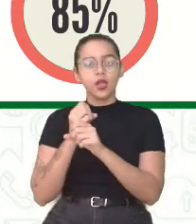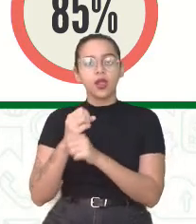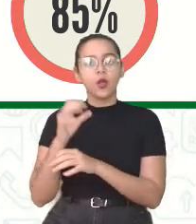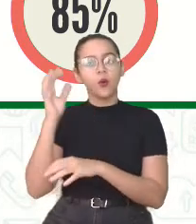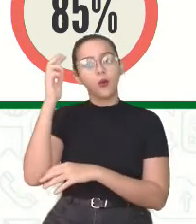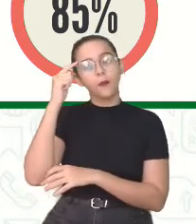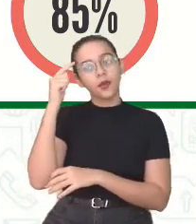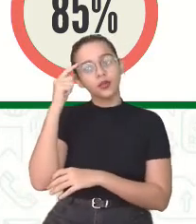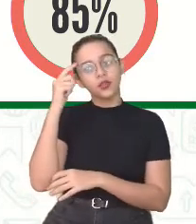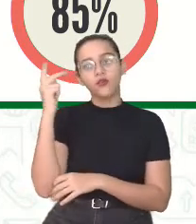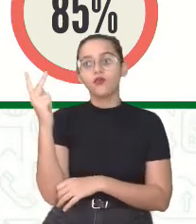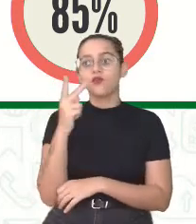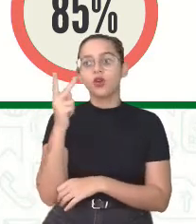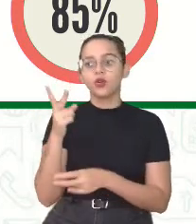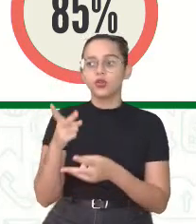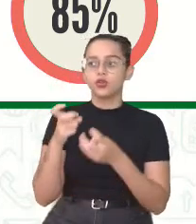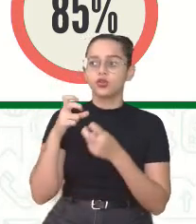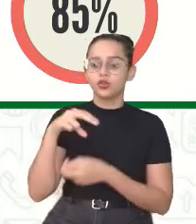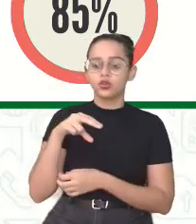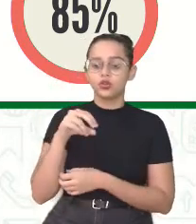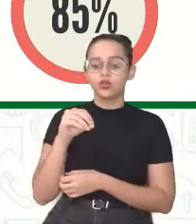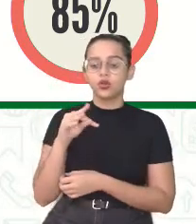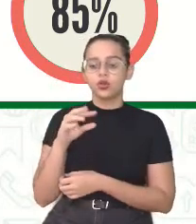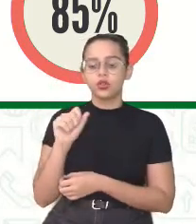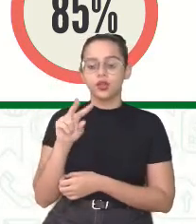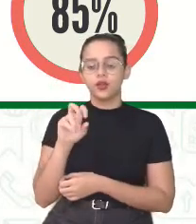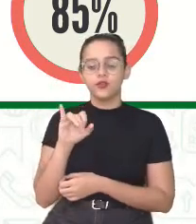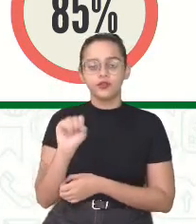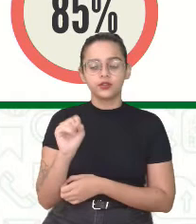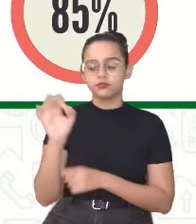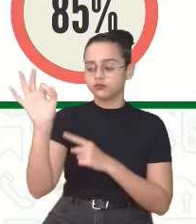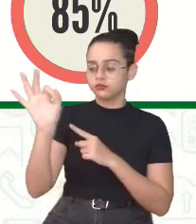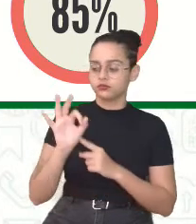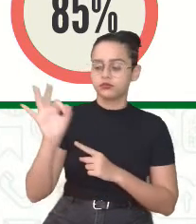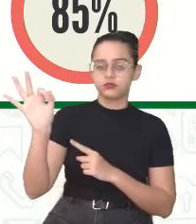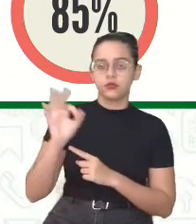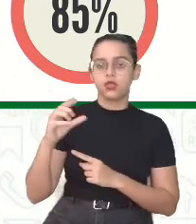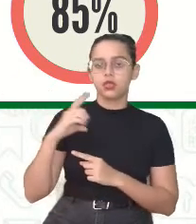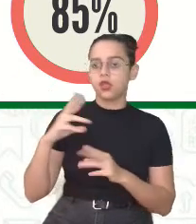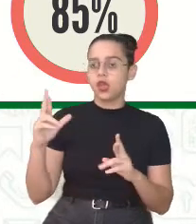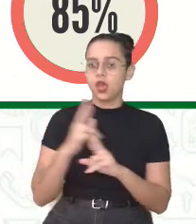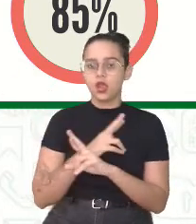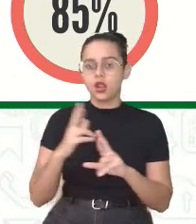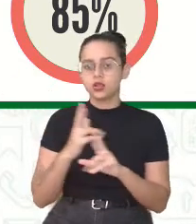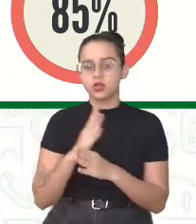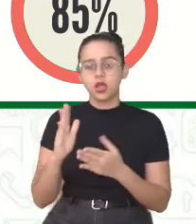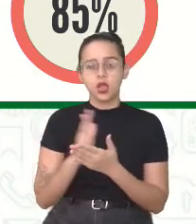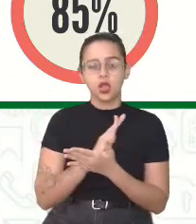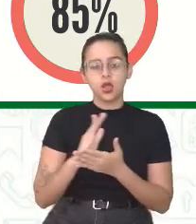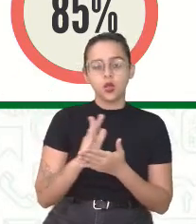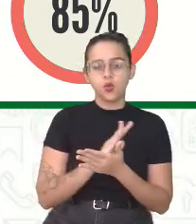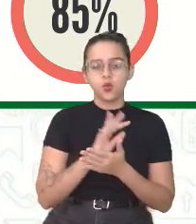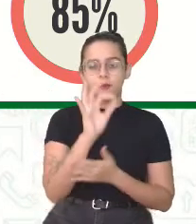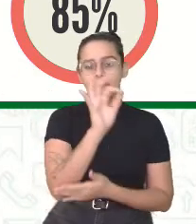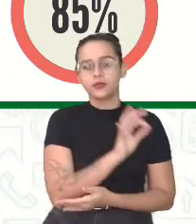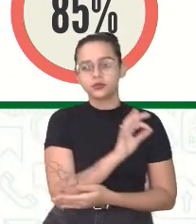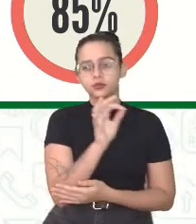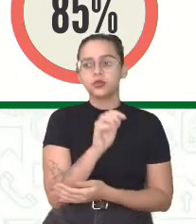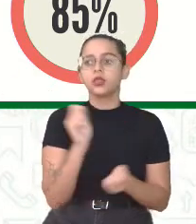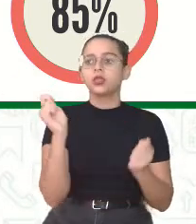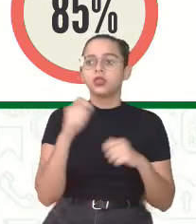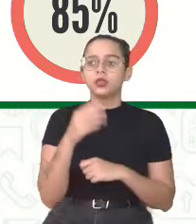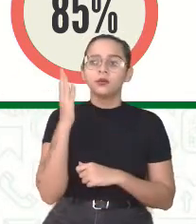valores notáveis, né? Ou seja, a porcentagem ela tem uma relação com alguns percentuais que a gente pode saber de forma